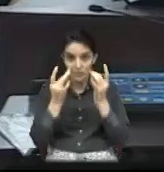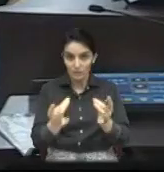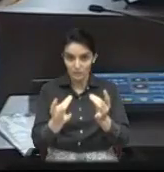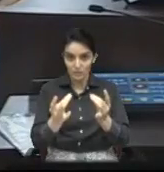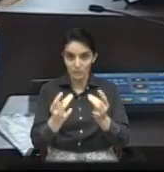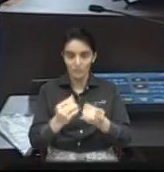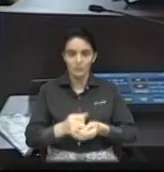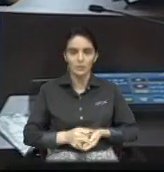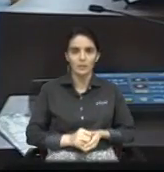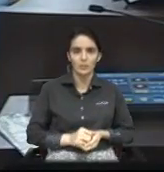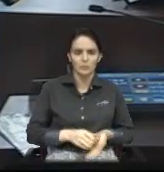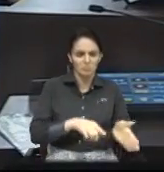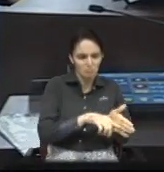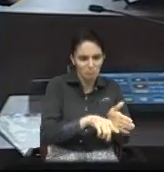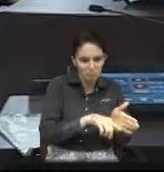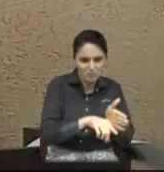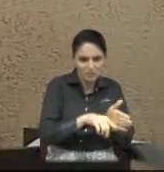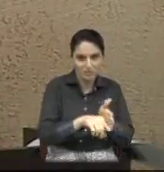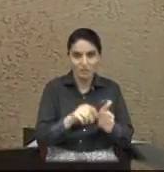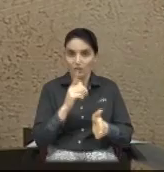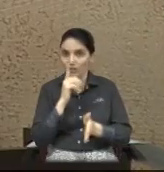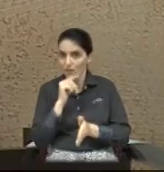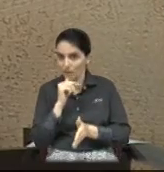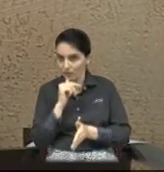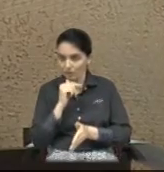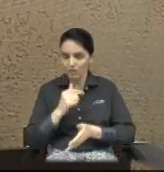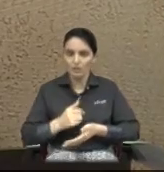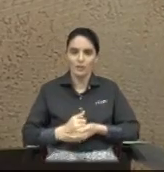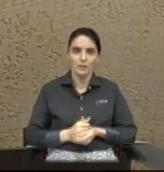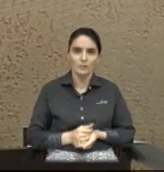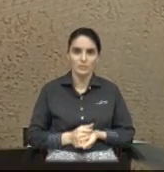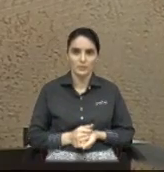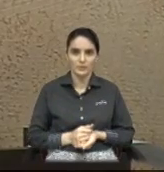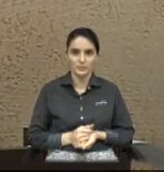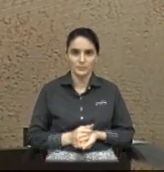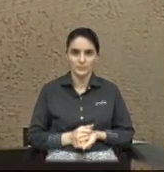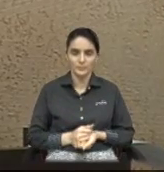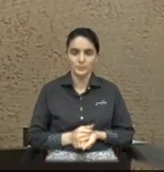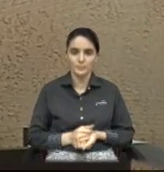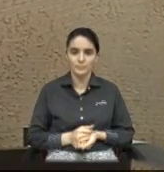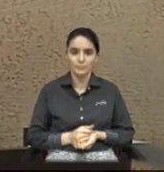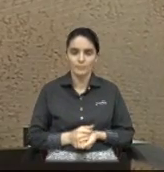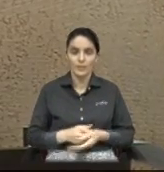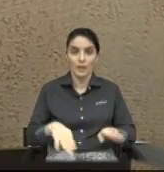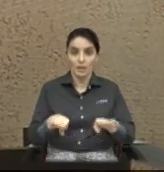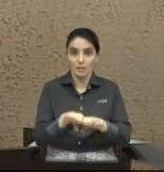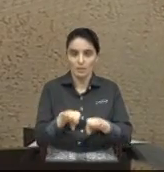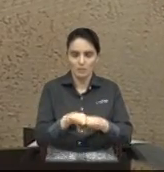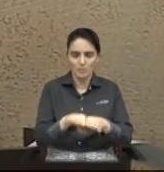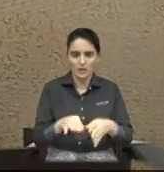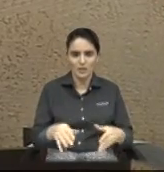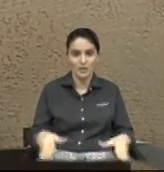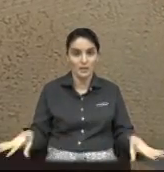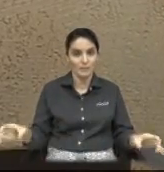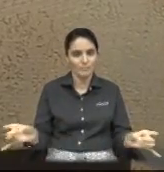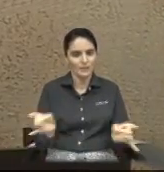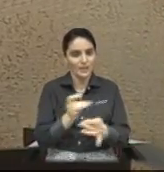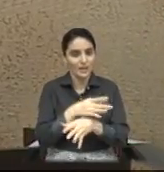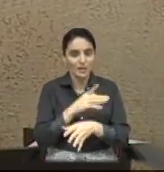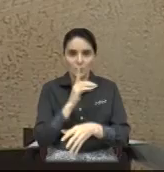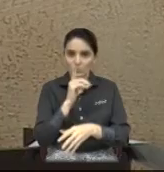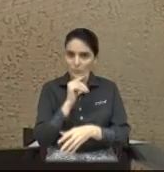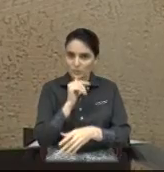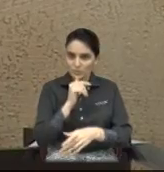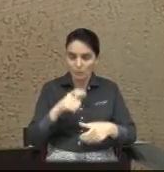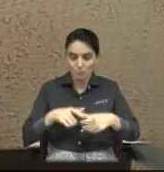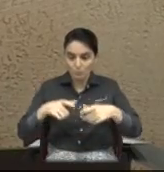estudamos o conceito de água e tudo que circunda, desde sua falsa abundância mundial até a escassez do recurso, no que se refere à sua quantidade